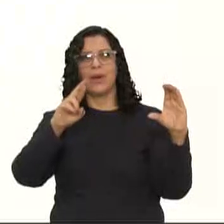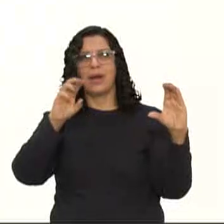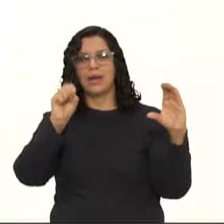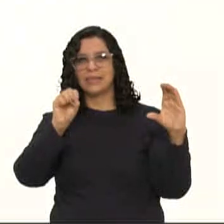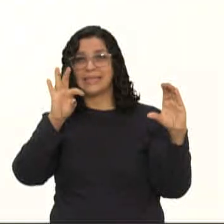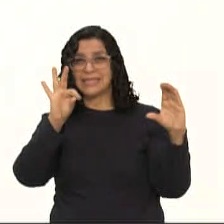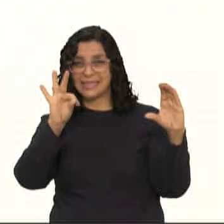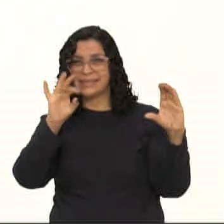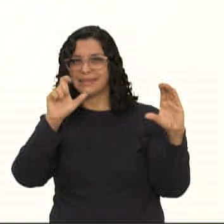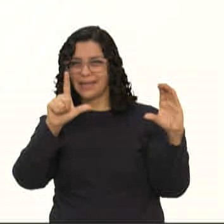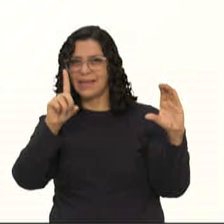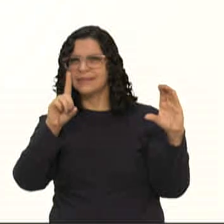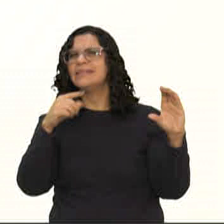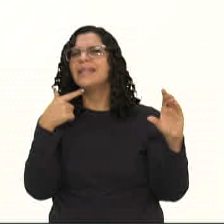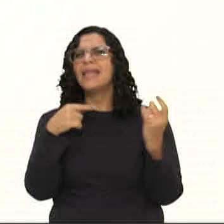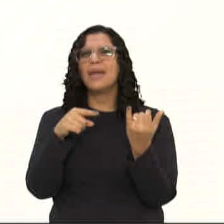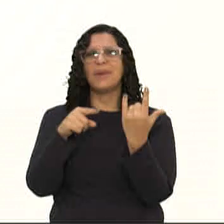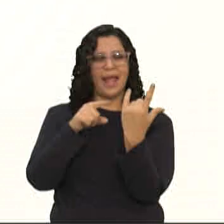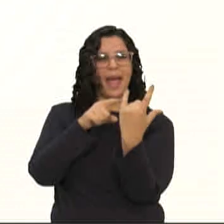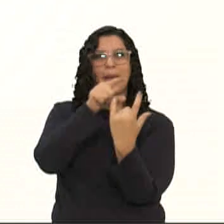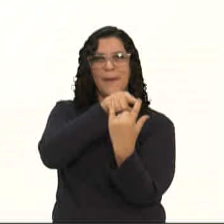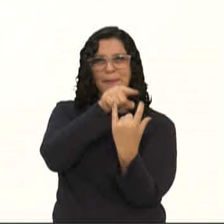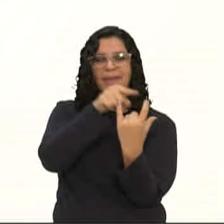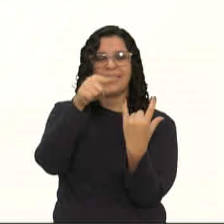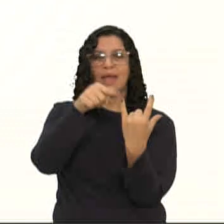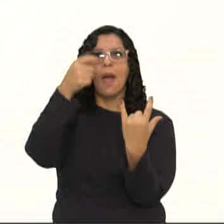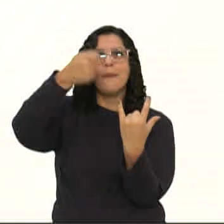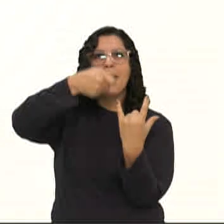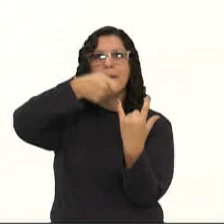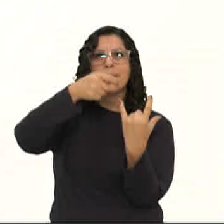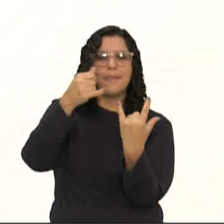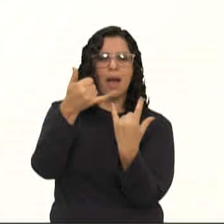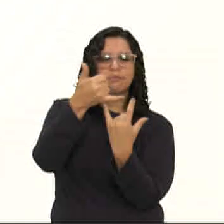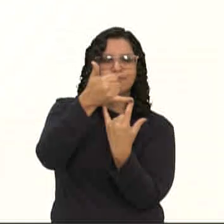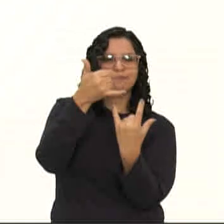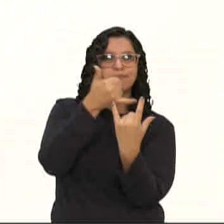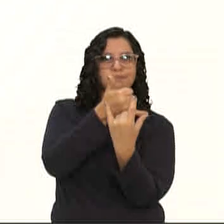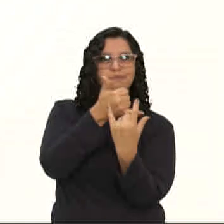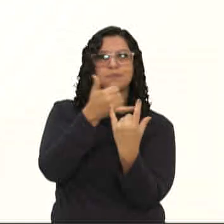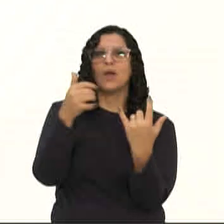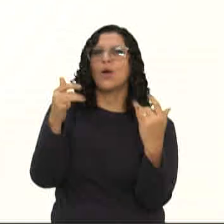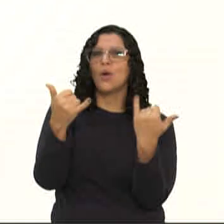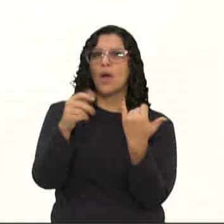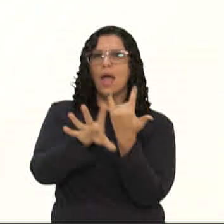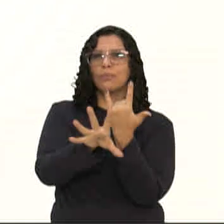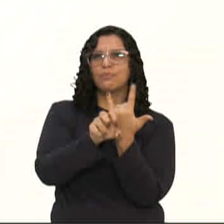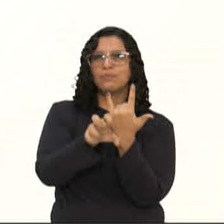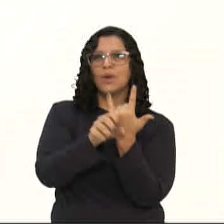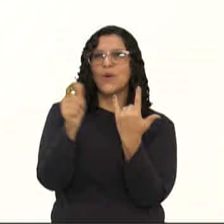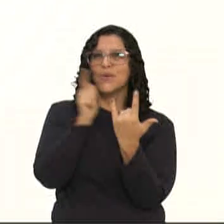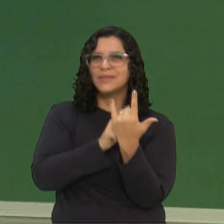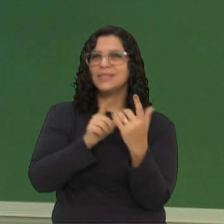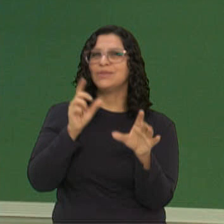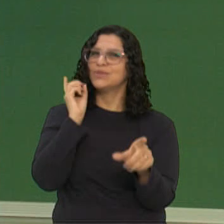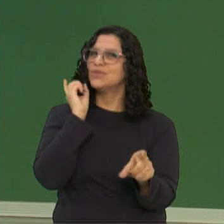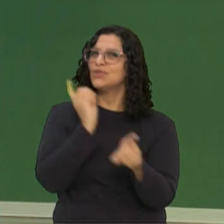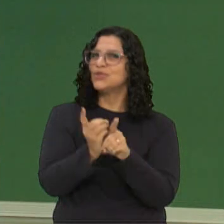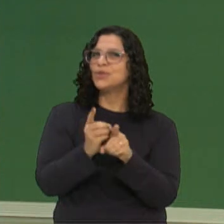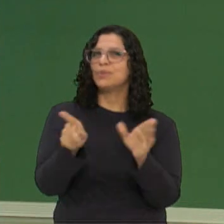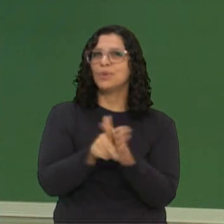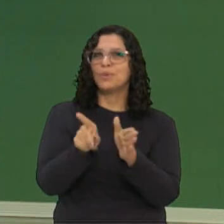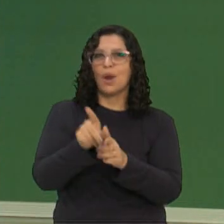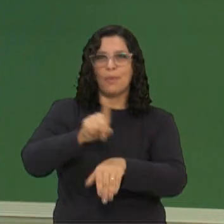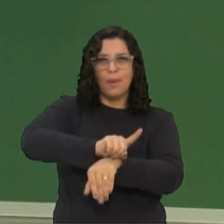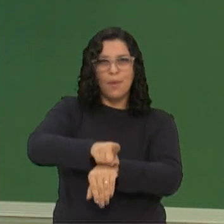daquela pequeno detalhe dele ligar o circuito ali e tal e fazer descobrir o magnetismo com a